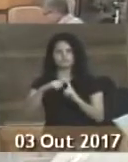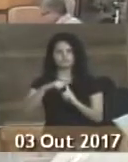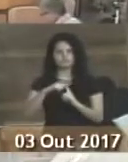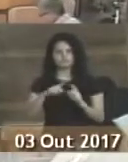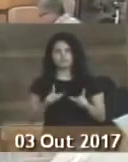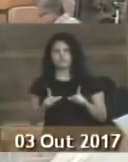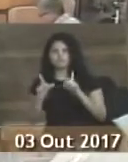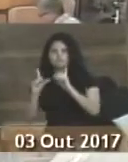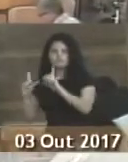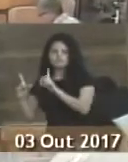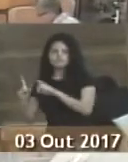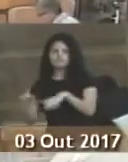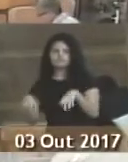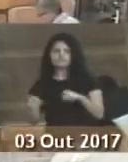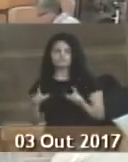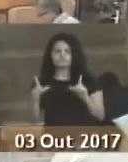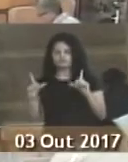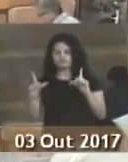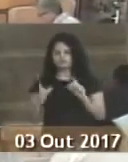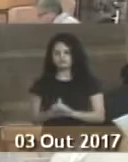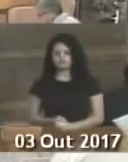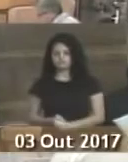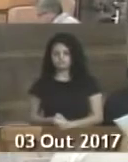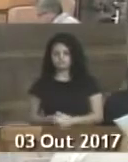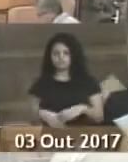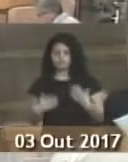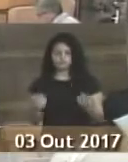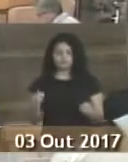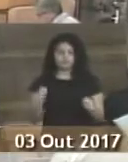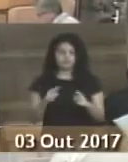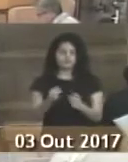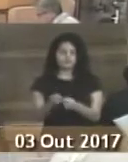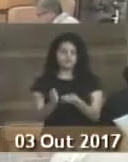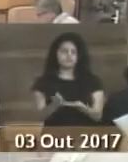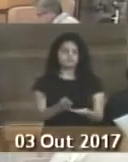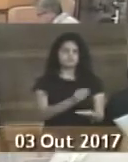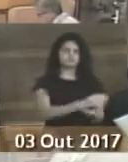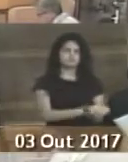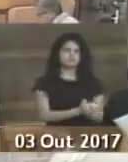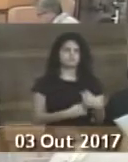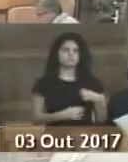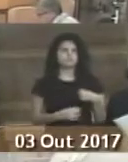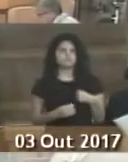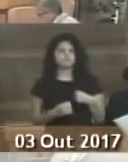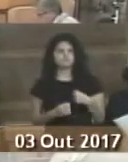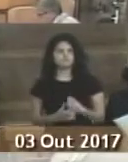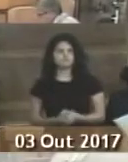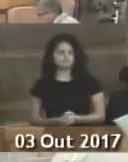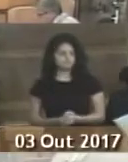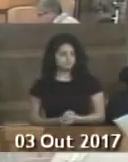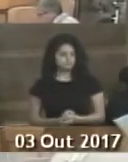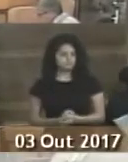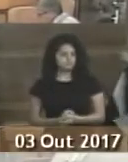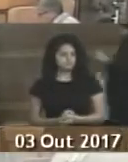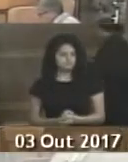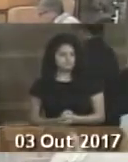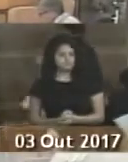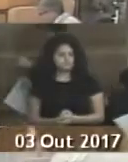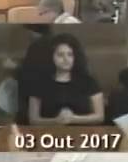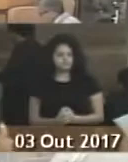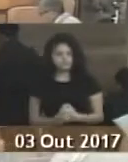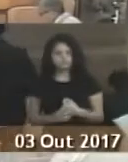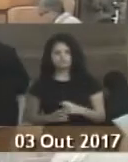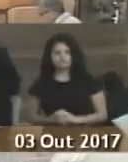do painel. Assim que ela foi retirada, eu, temente a Deus, católico